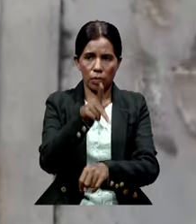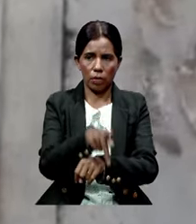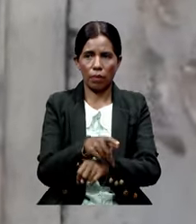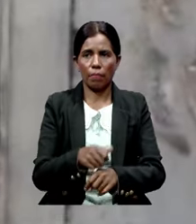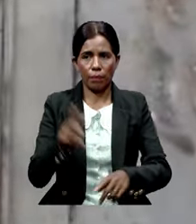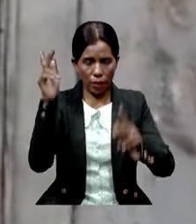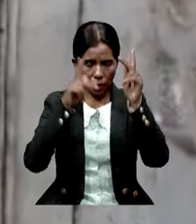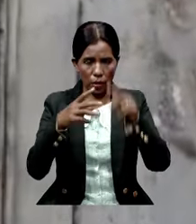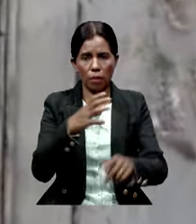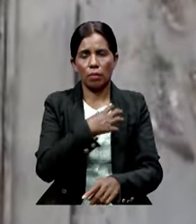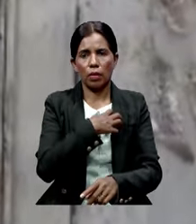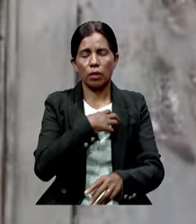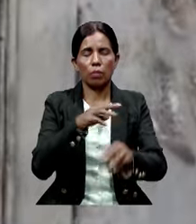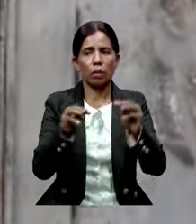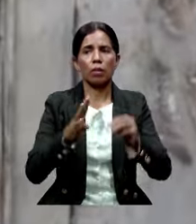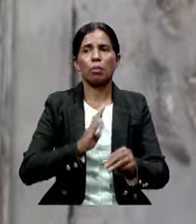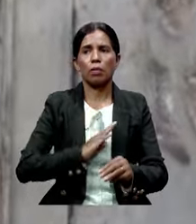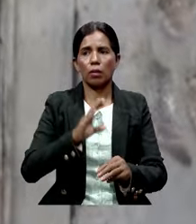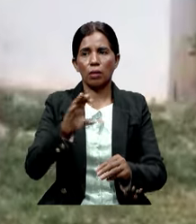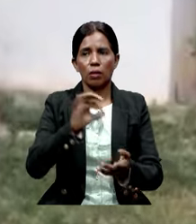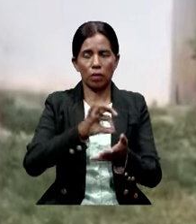Kazune komando Pentel Municipio Bocou resistaona ia